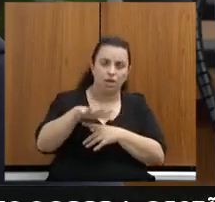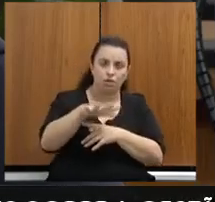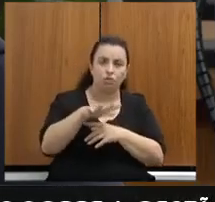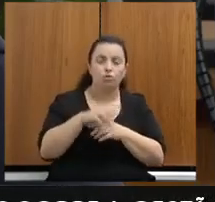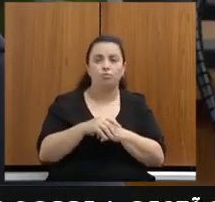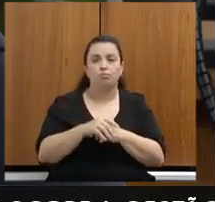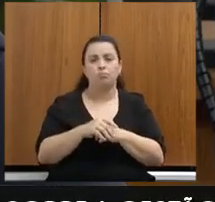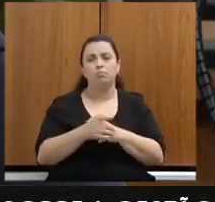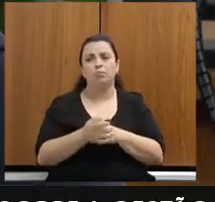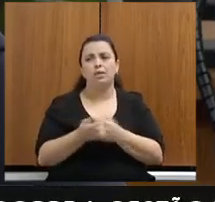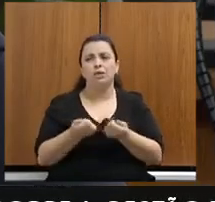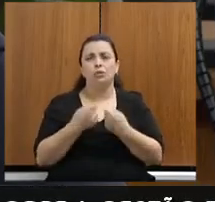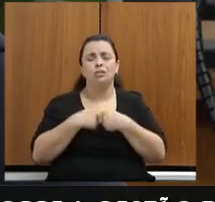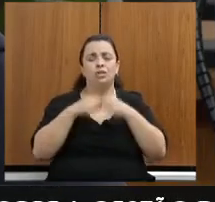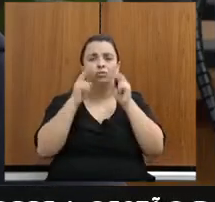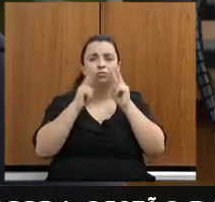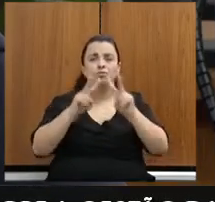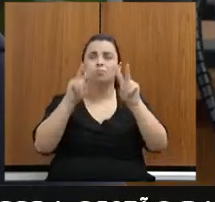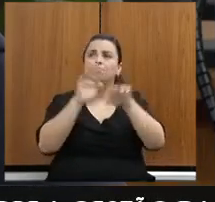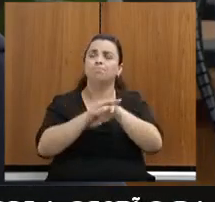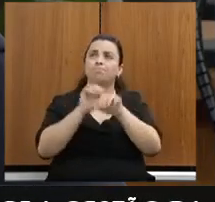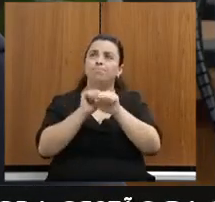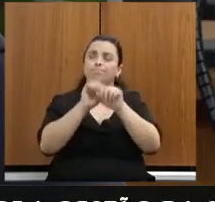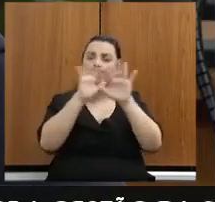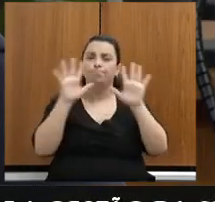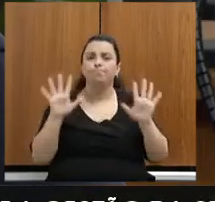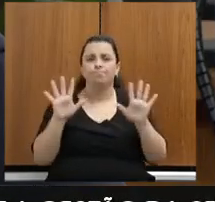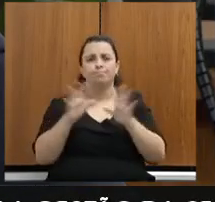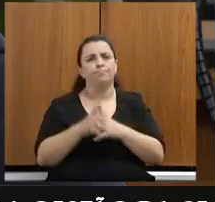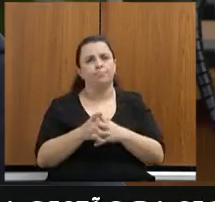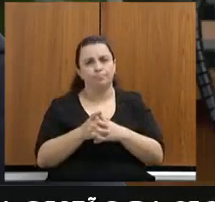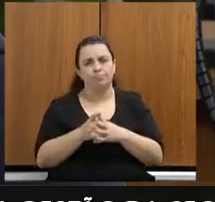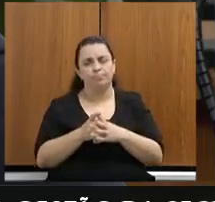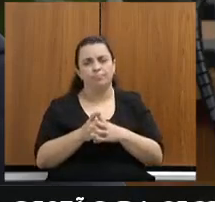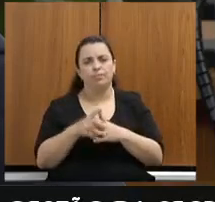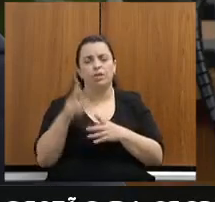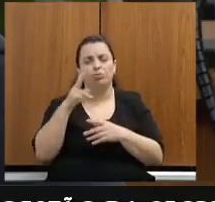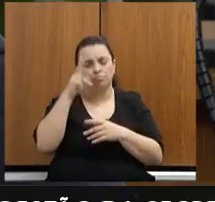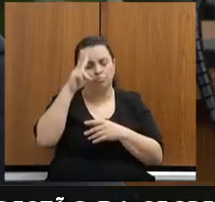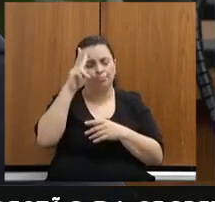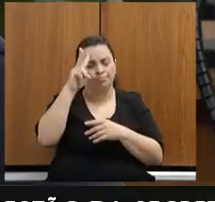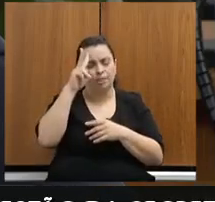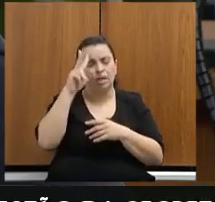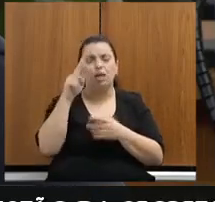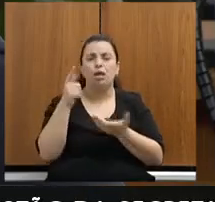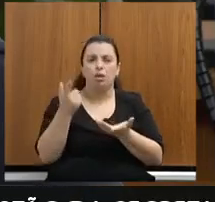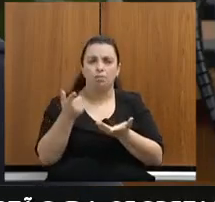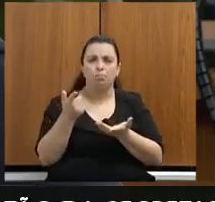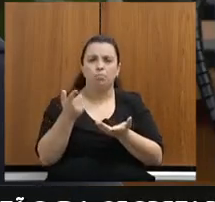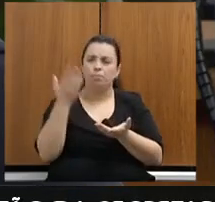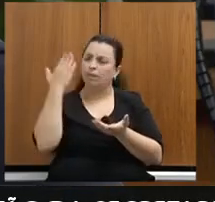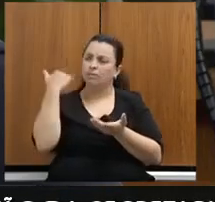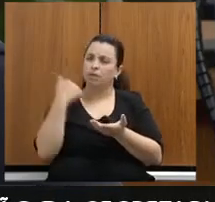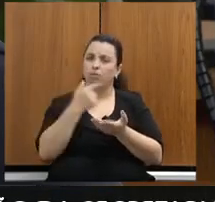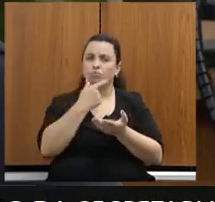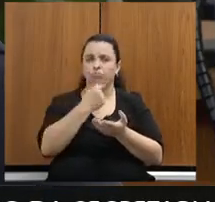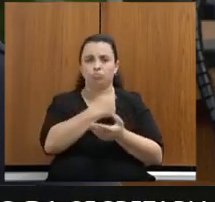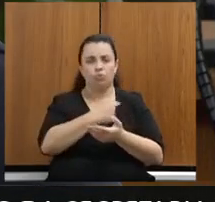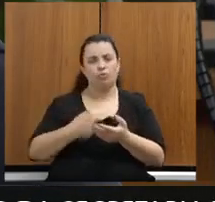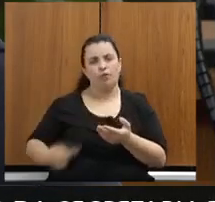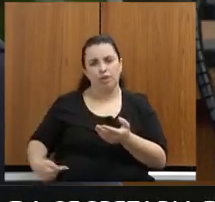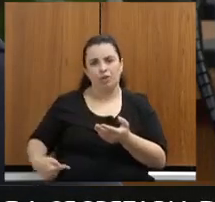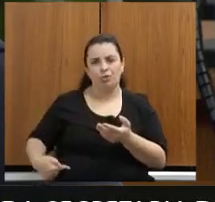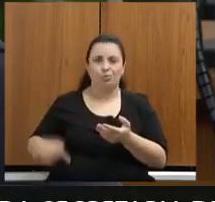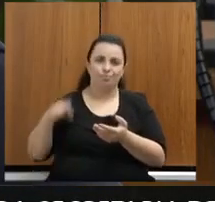ter essa visão eu lembro um e desta vez o governador disse Minas